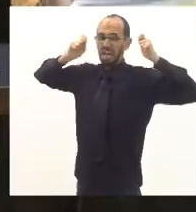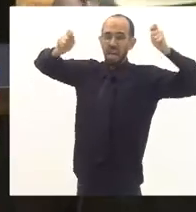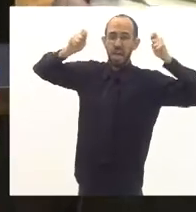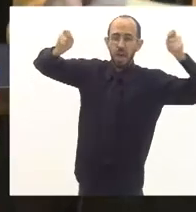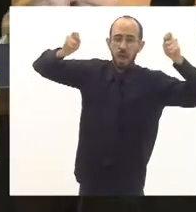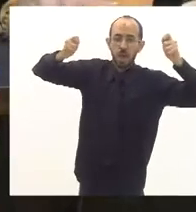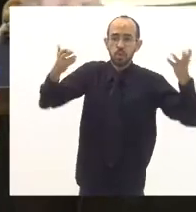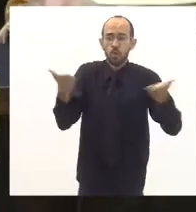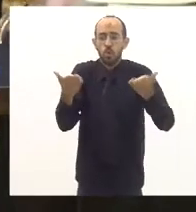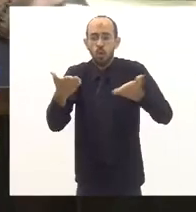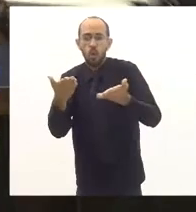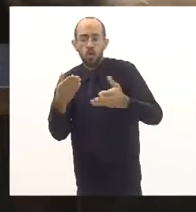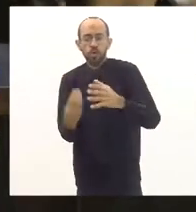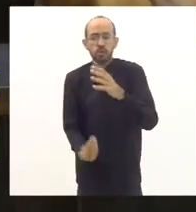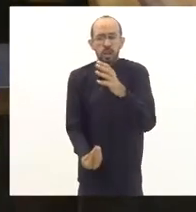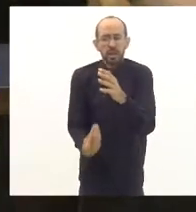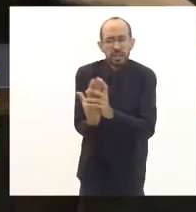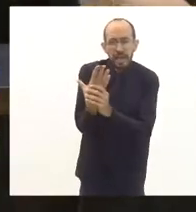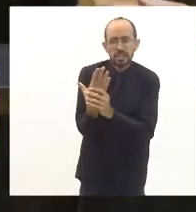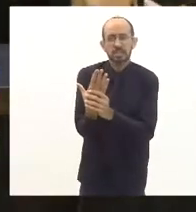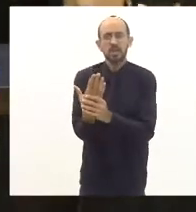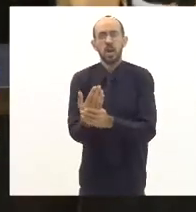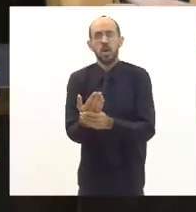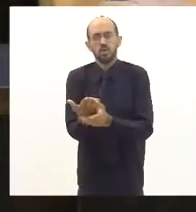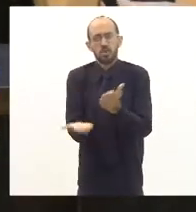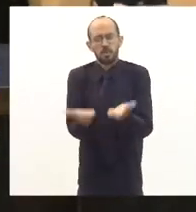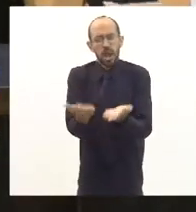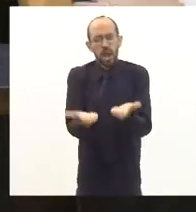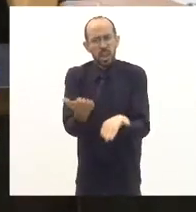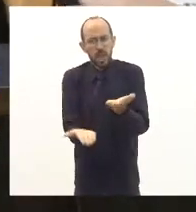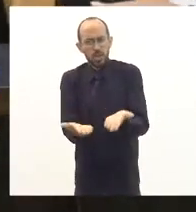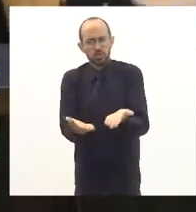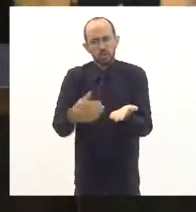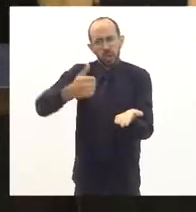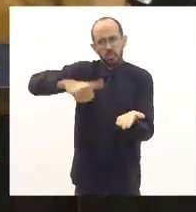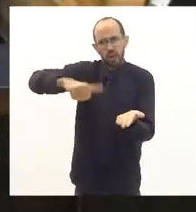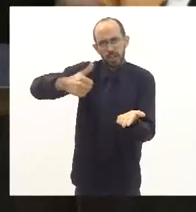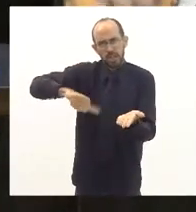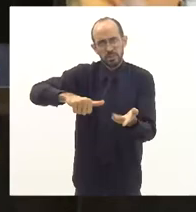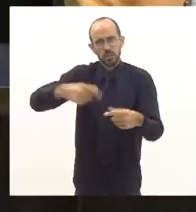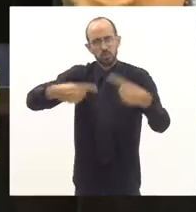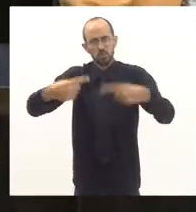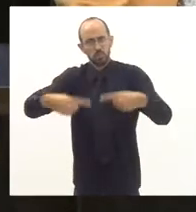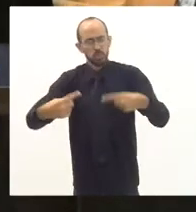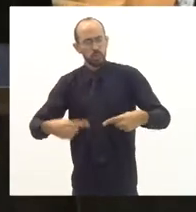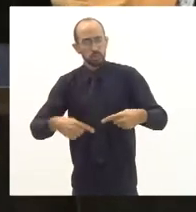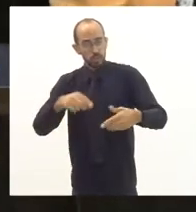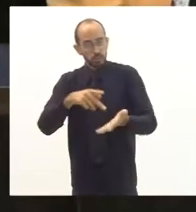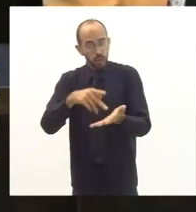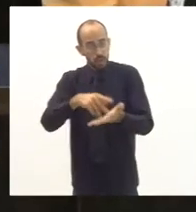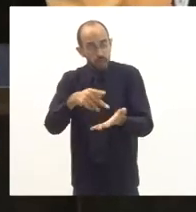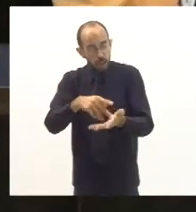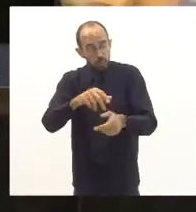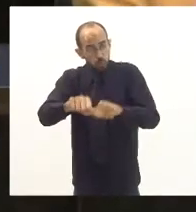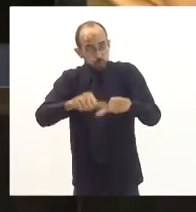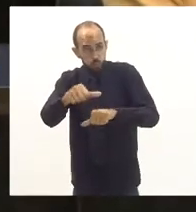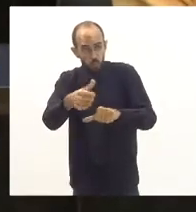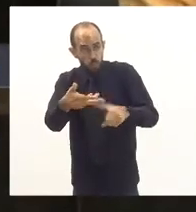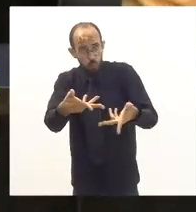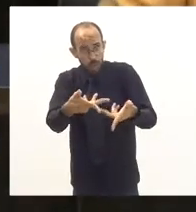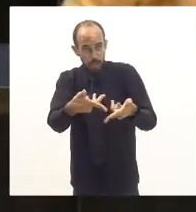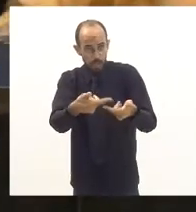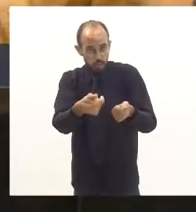de formulação, de balanço, de análise de política, que realmente mudou a qualidade.